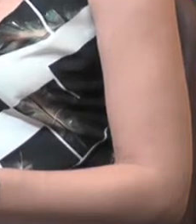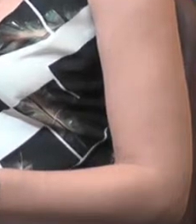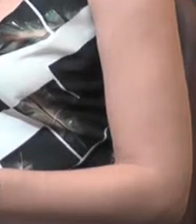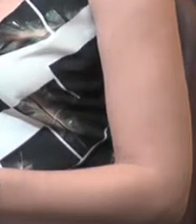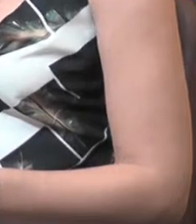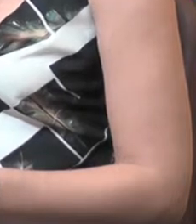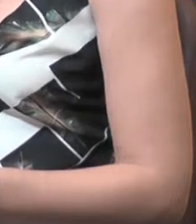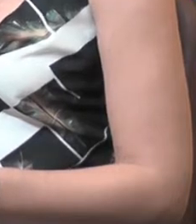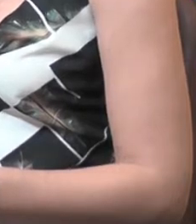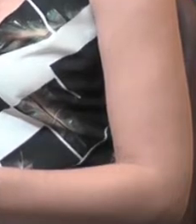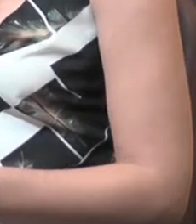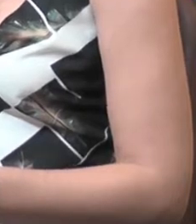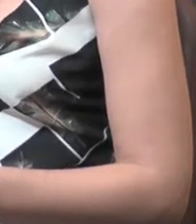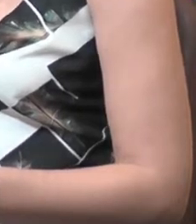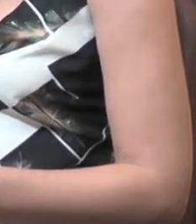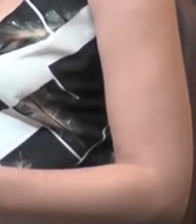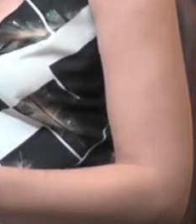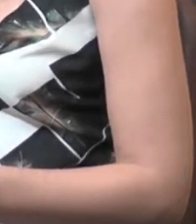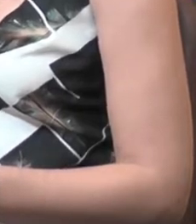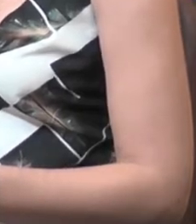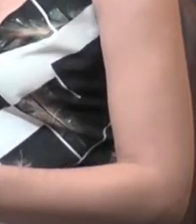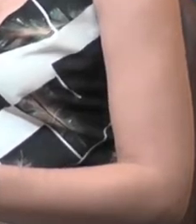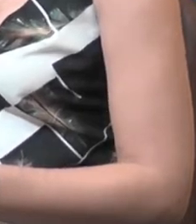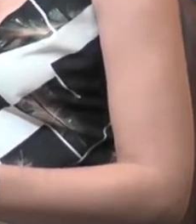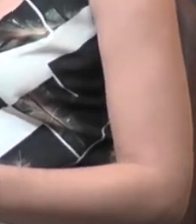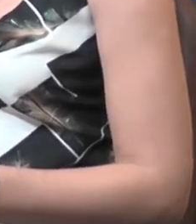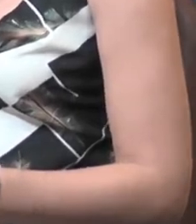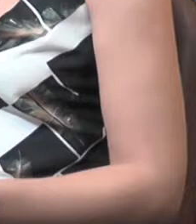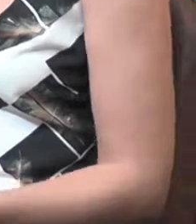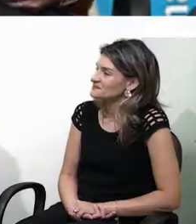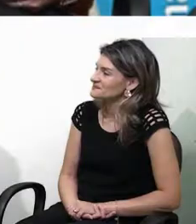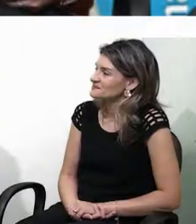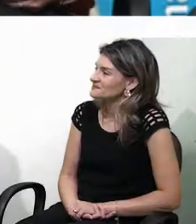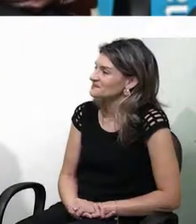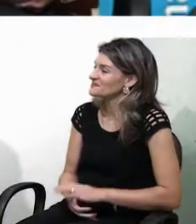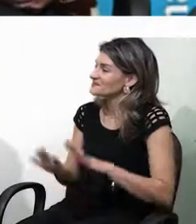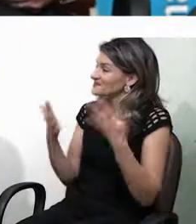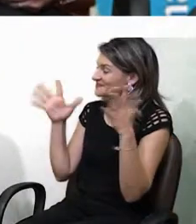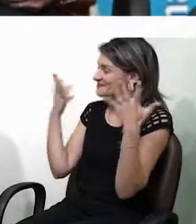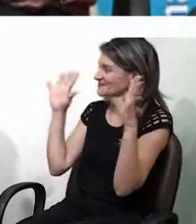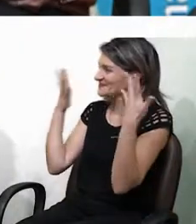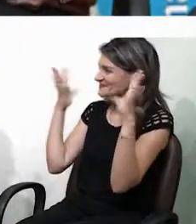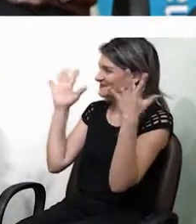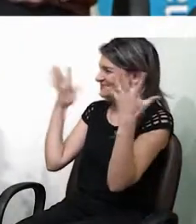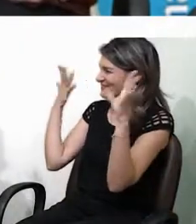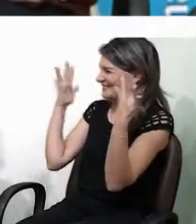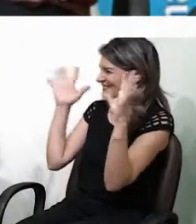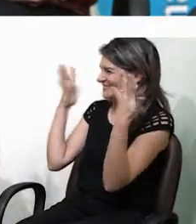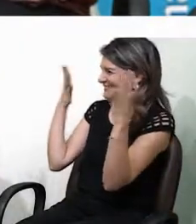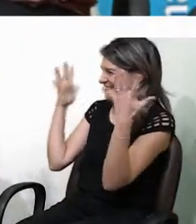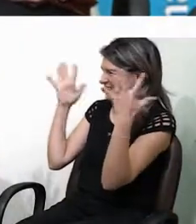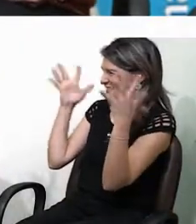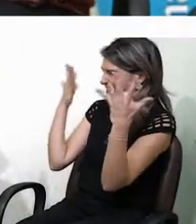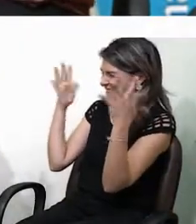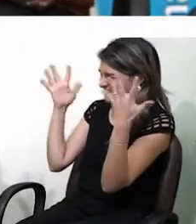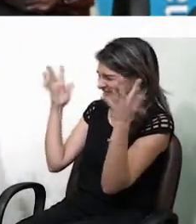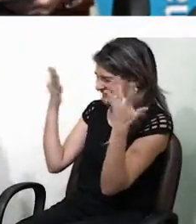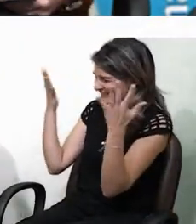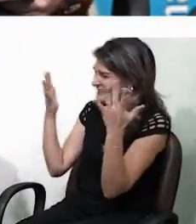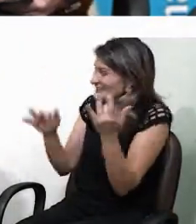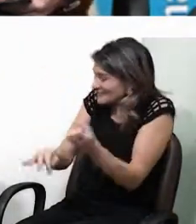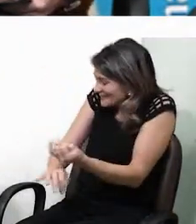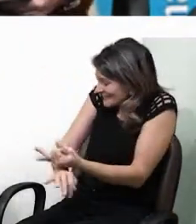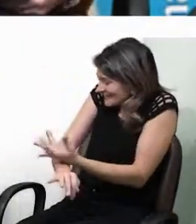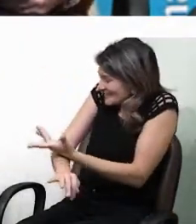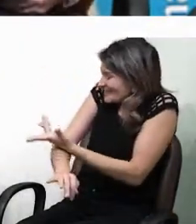descanso onde cantaram, riram, se divertiram bastante o dia todo. Nossa, encantada. A